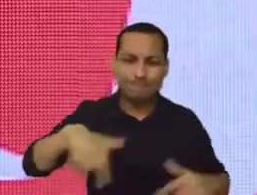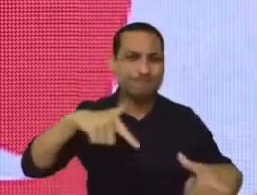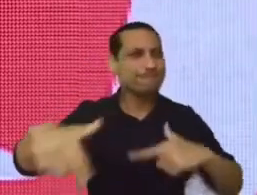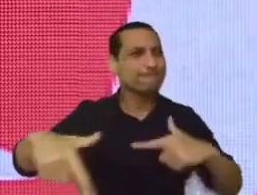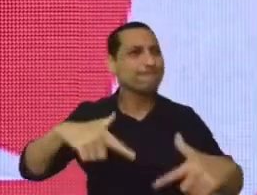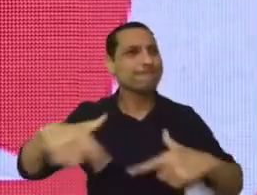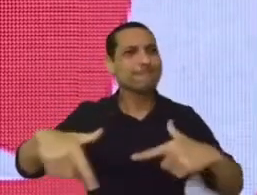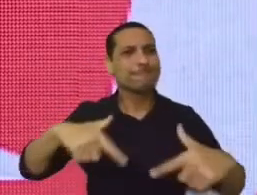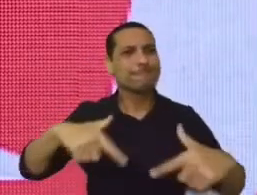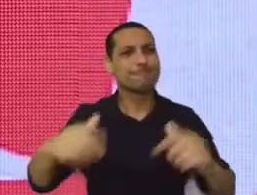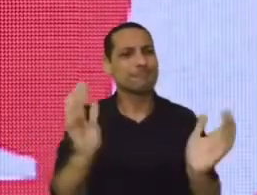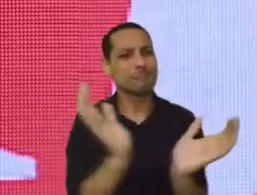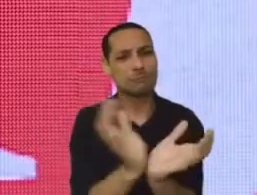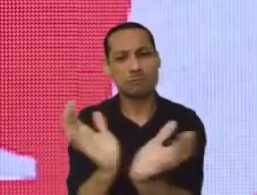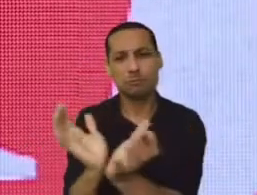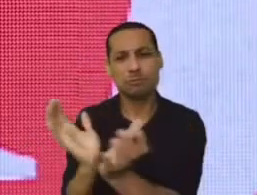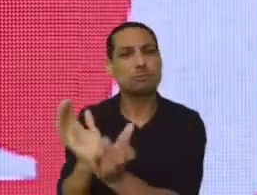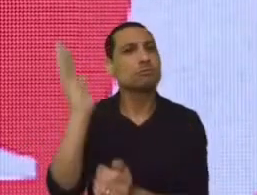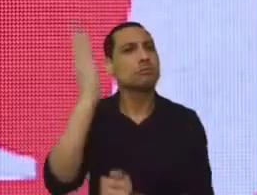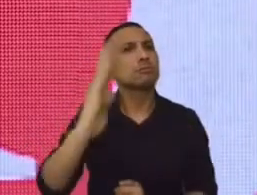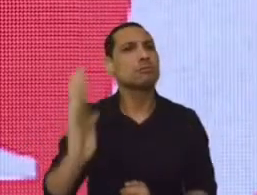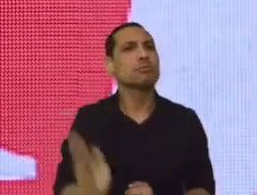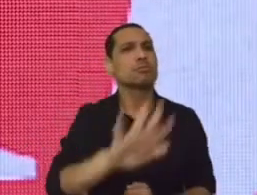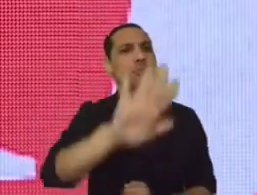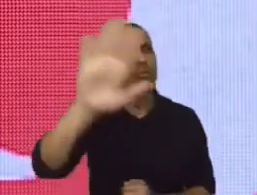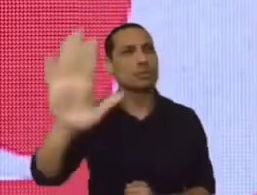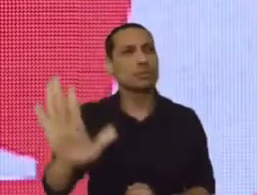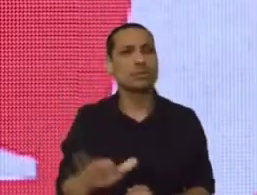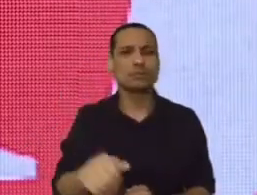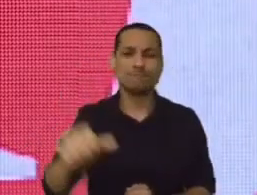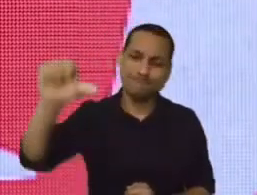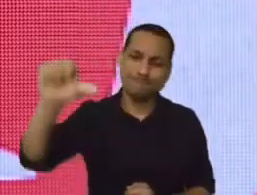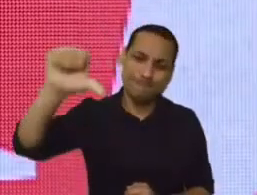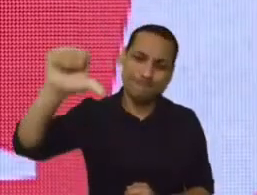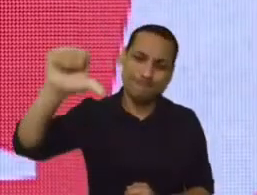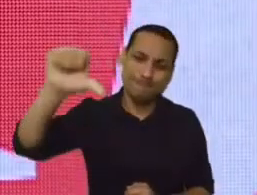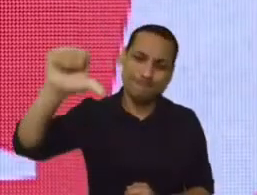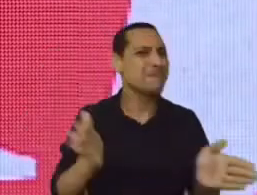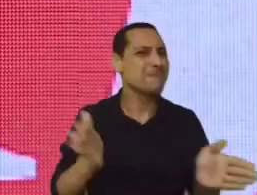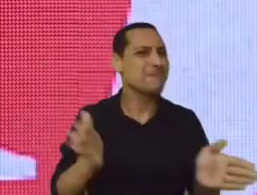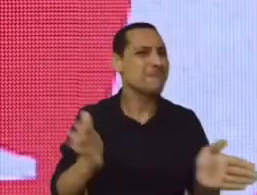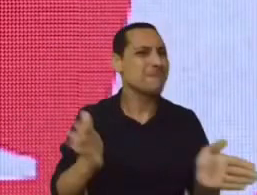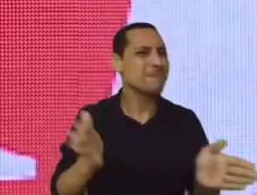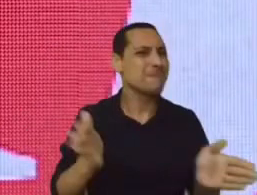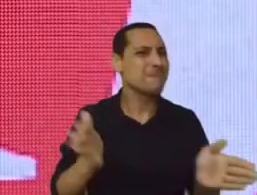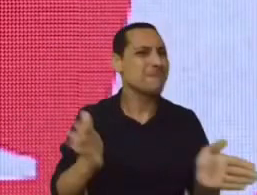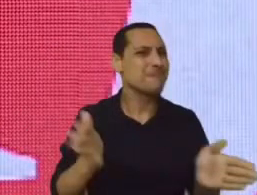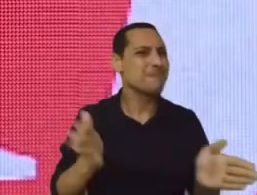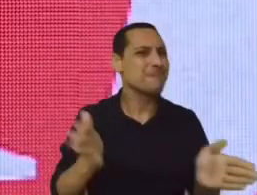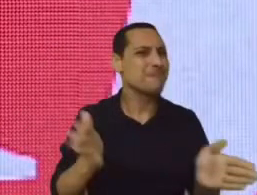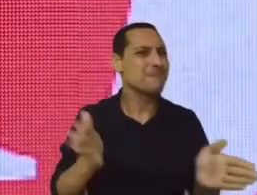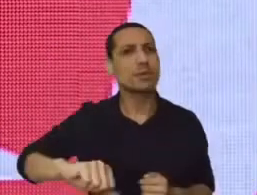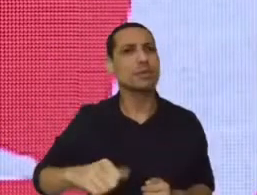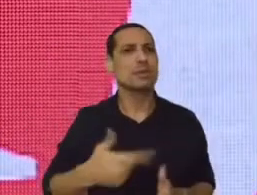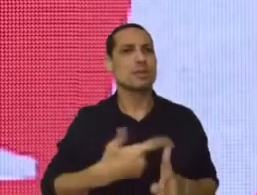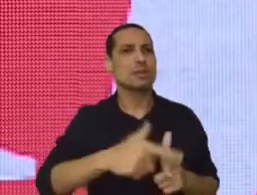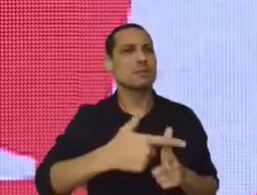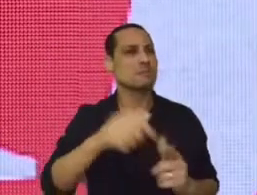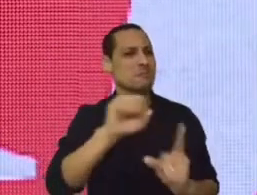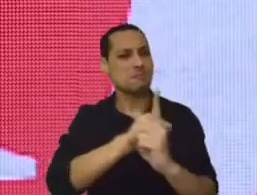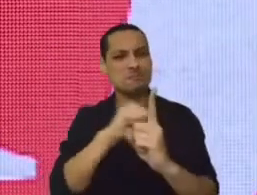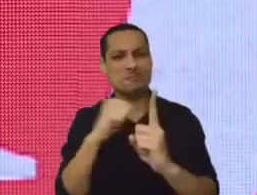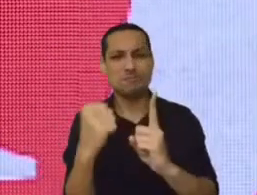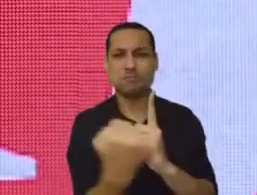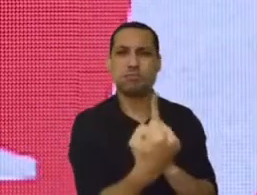para os trabalhadores no nosso país, mas agora é o pior momento. Nós vivemos uma crise social sem precedente.